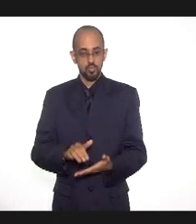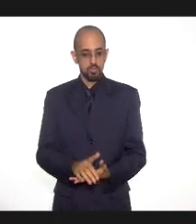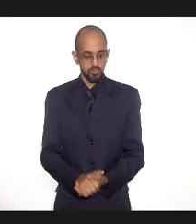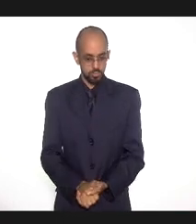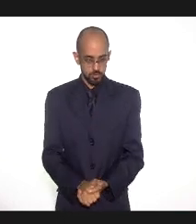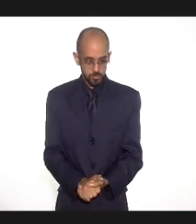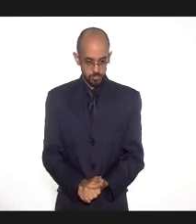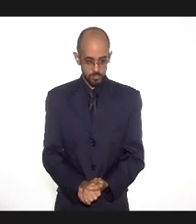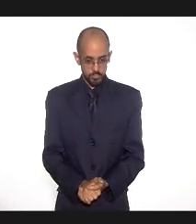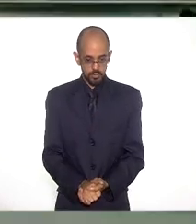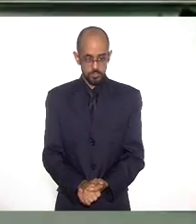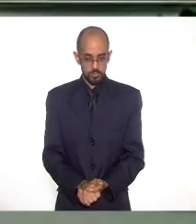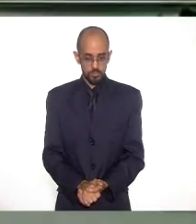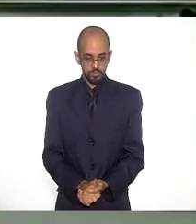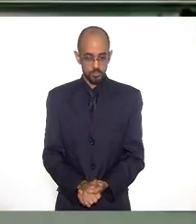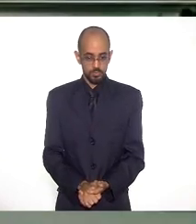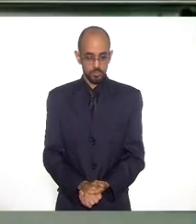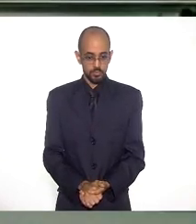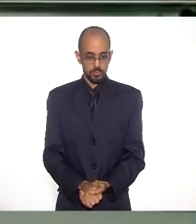Quanto à imunidade, né, Márcio?